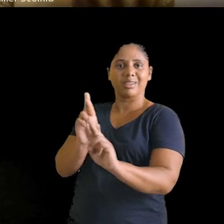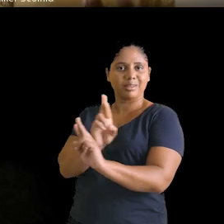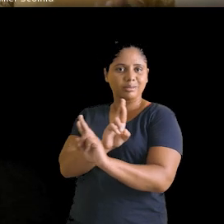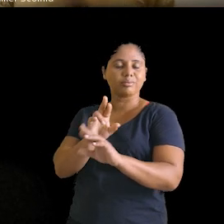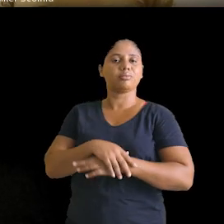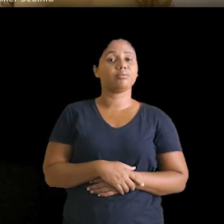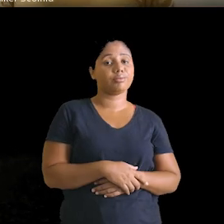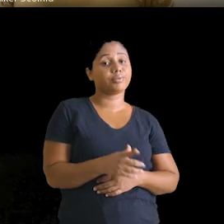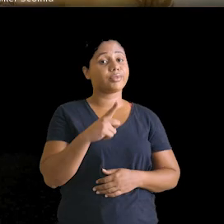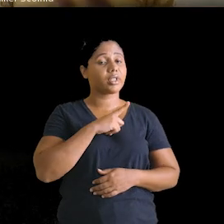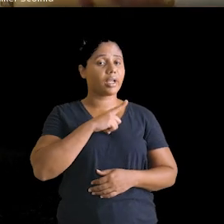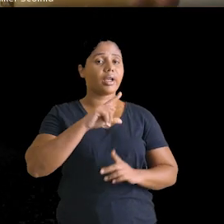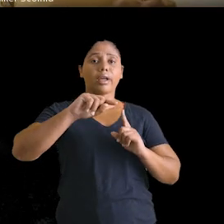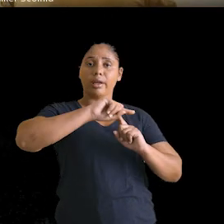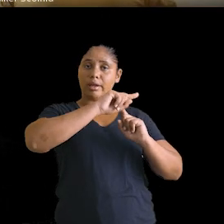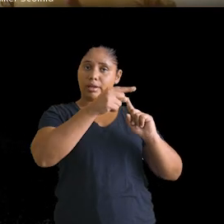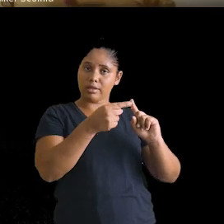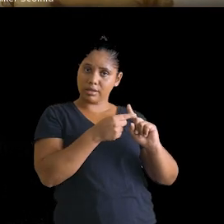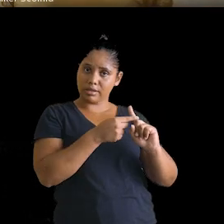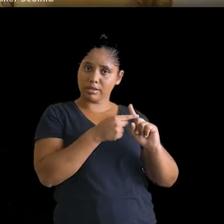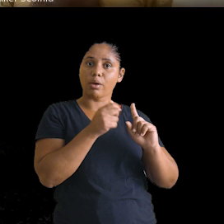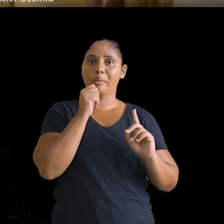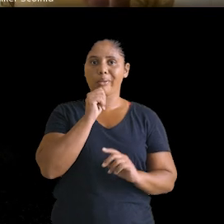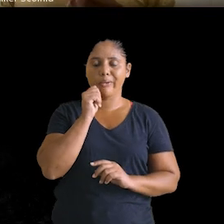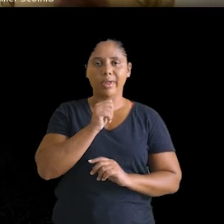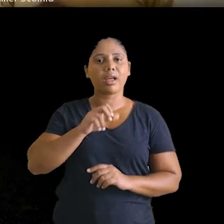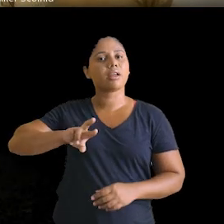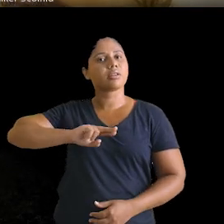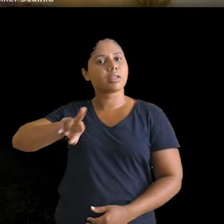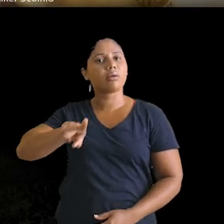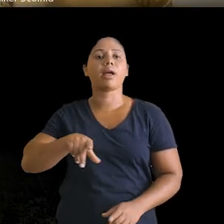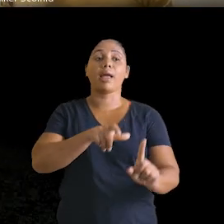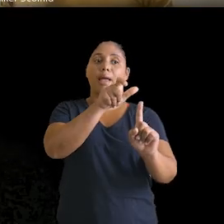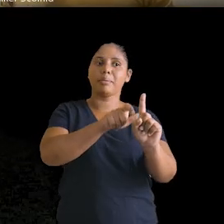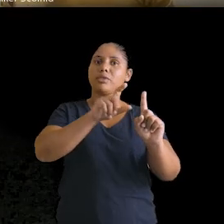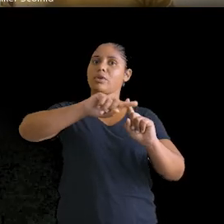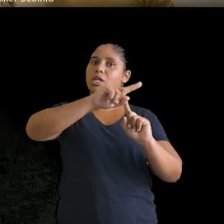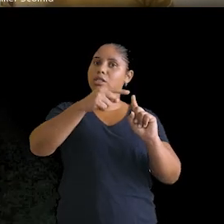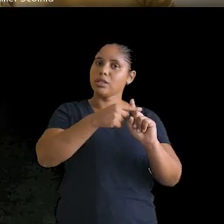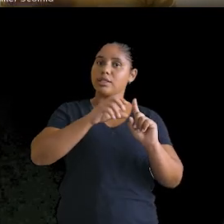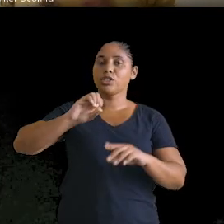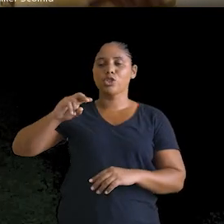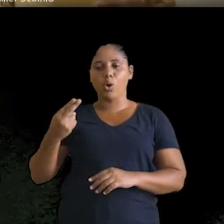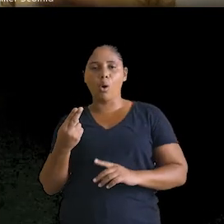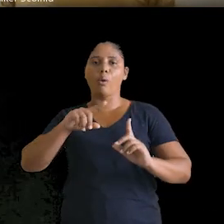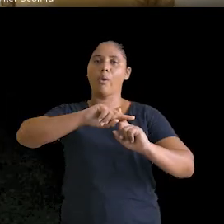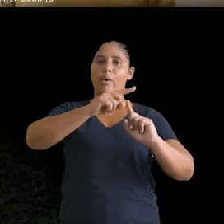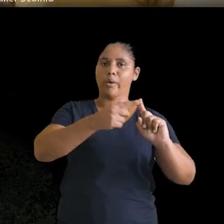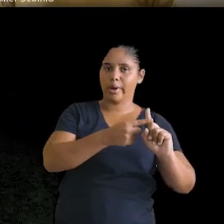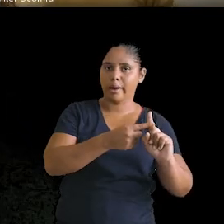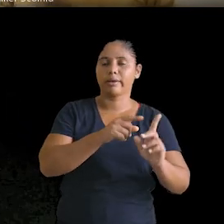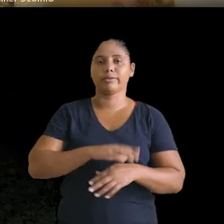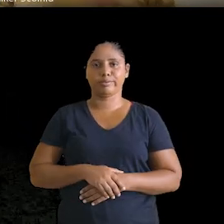A gestante, a gente não vai usar a gestante, vai usar pessoa gestante ou grávida, tá?